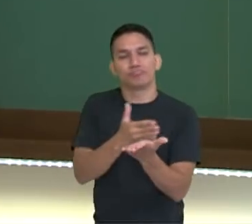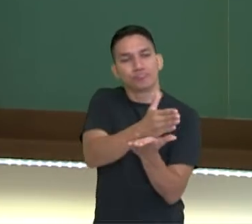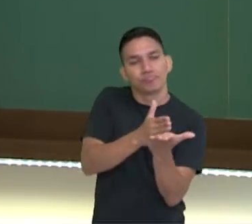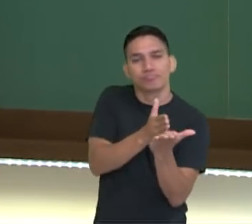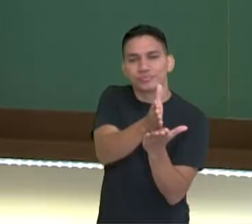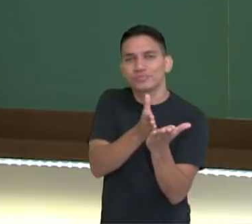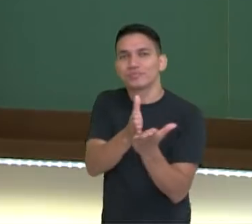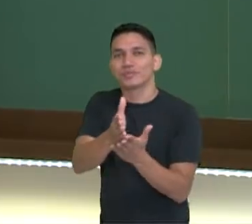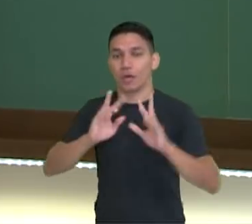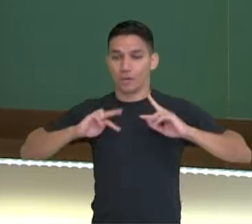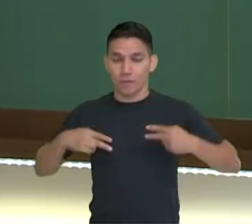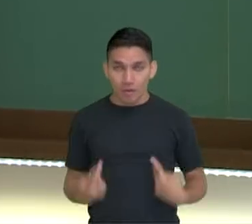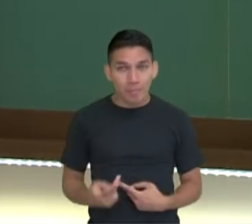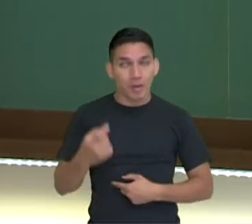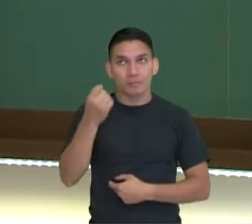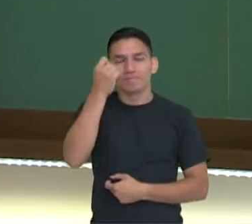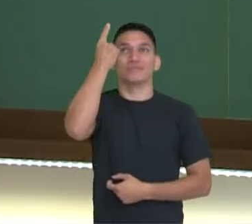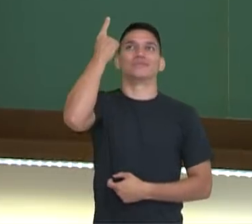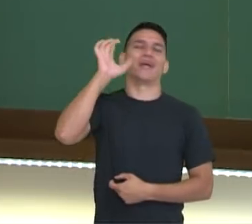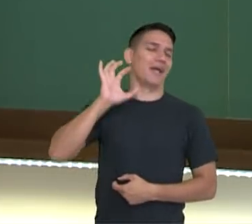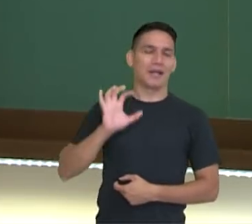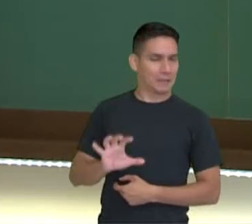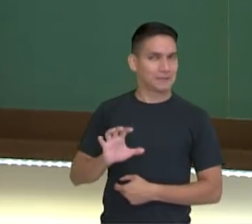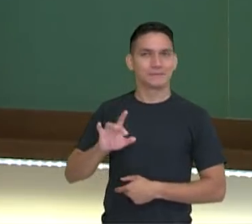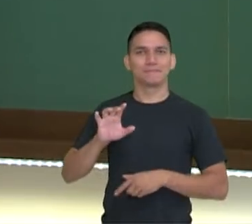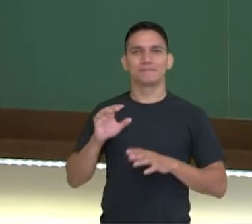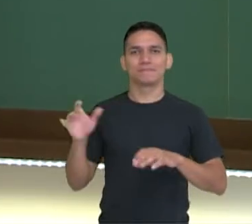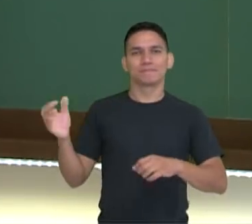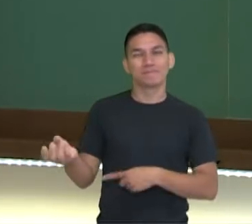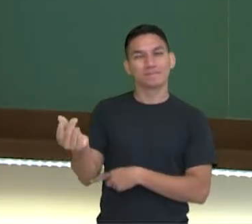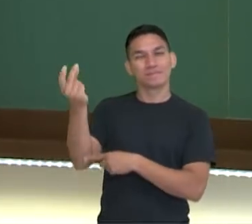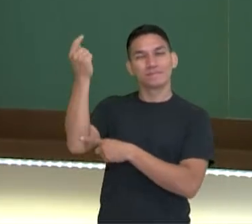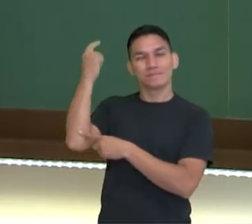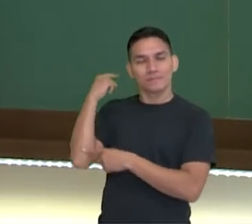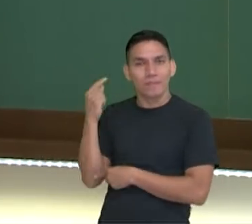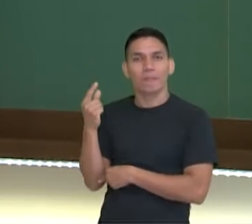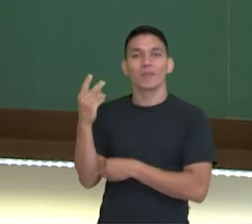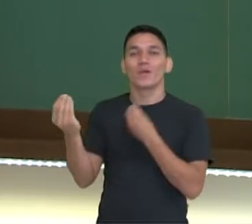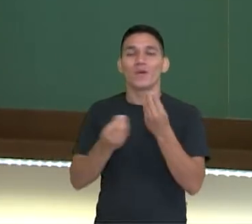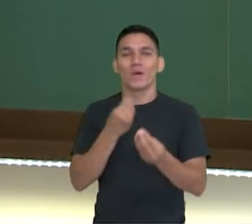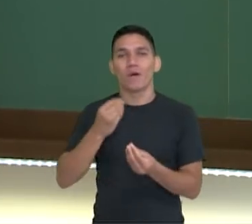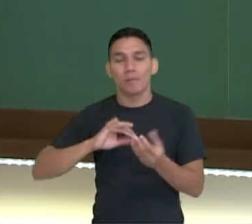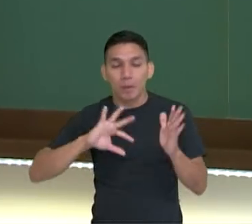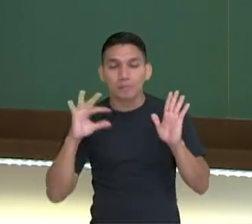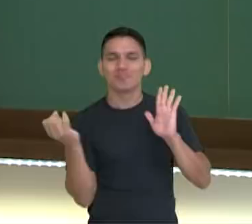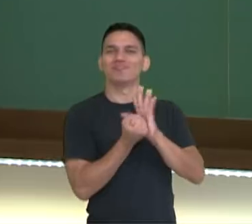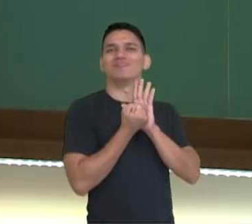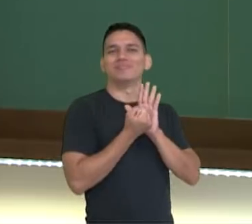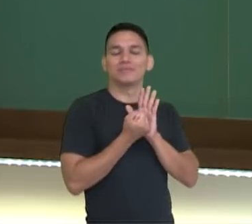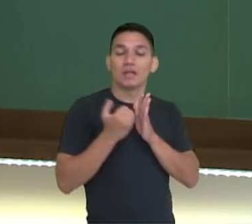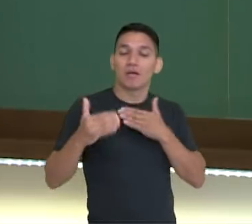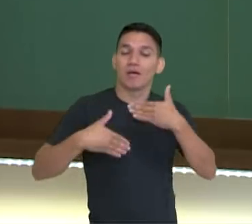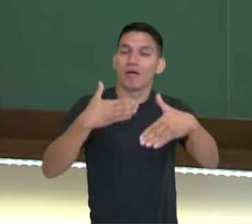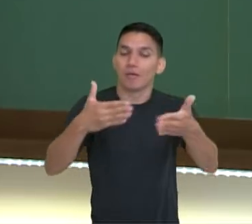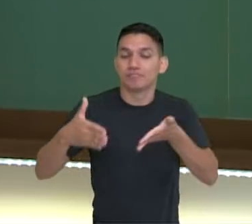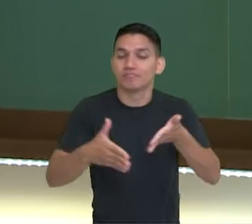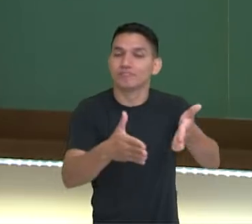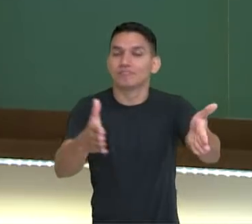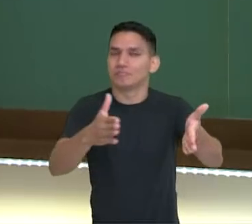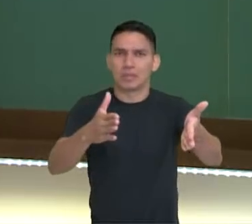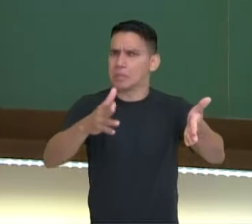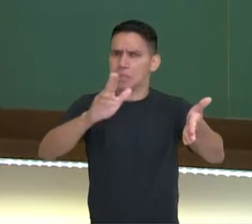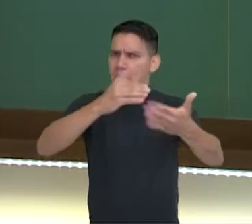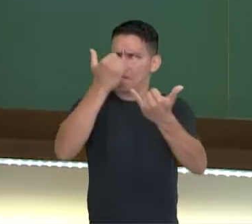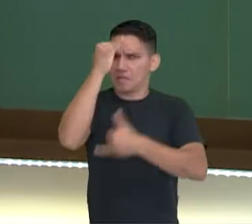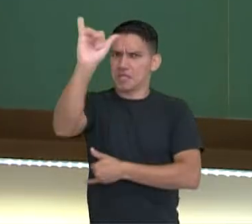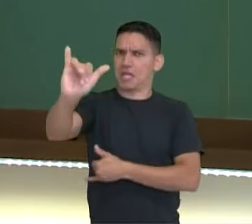humano desenvolveu ali, as primeiras técnicas para marcar os percursos e não se perder, né? Então é bem